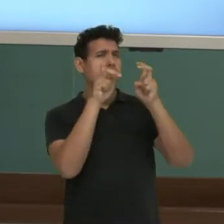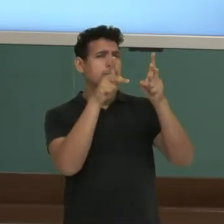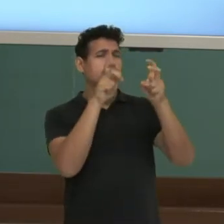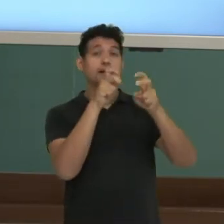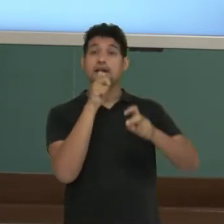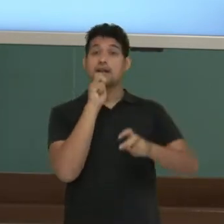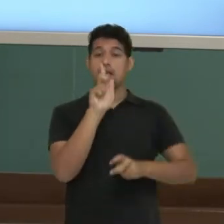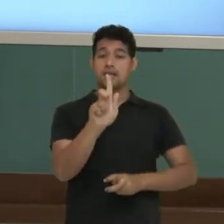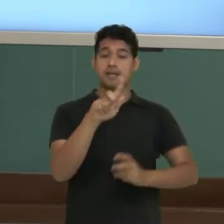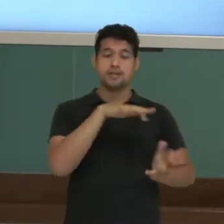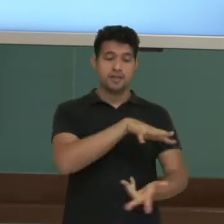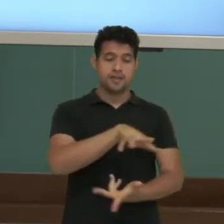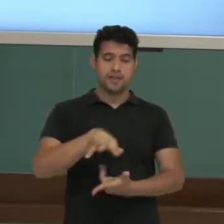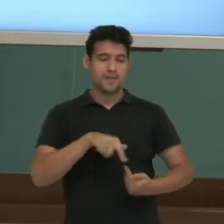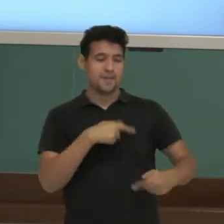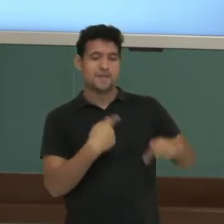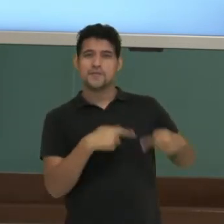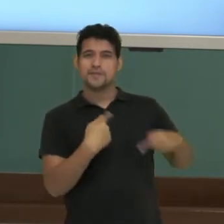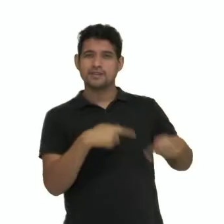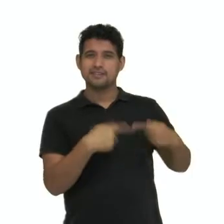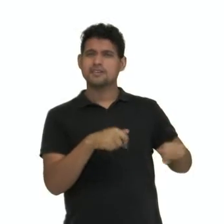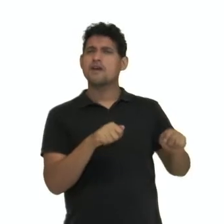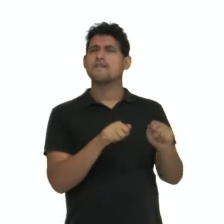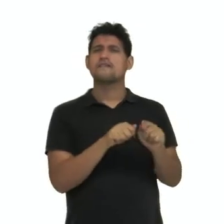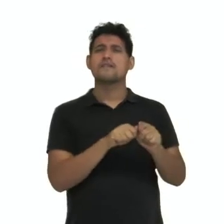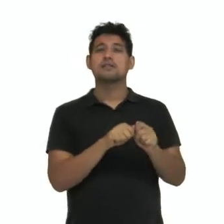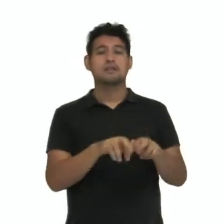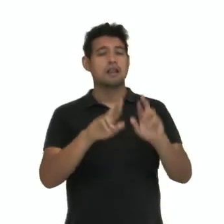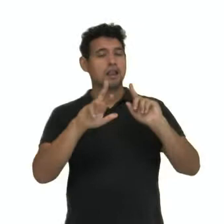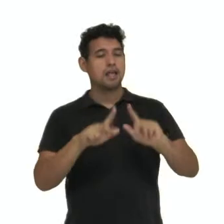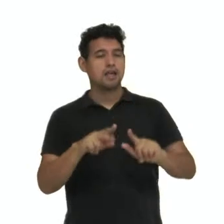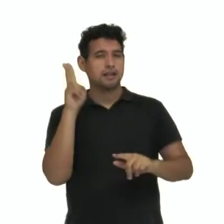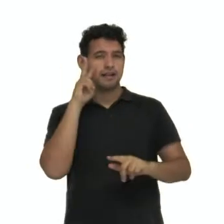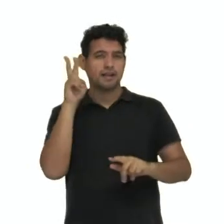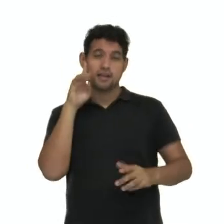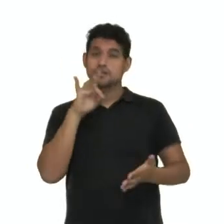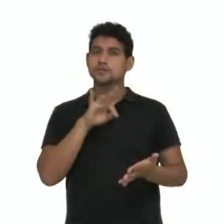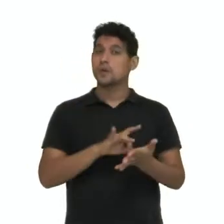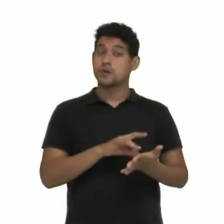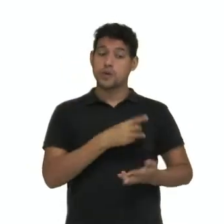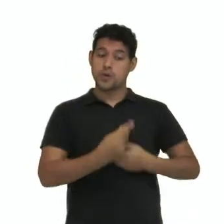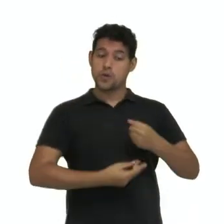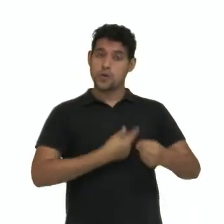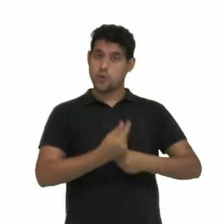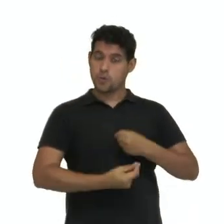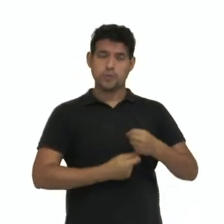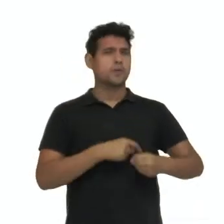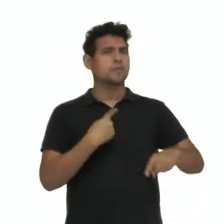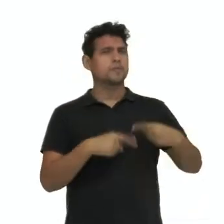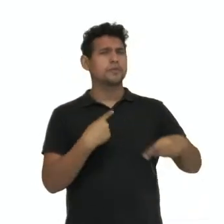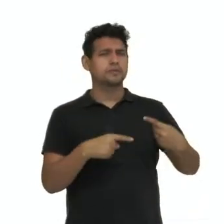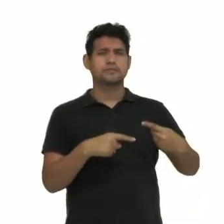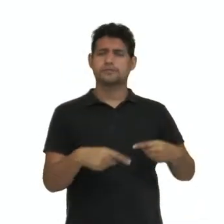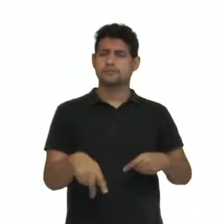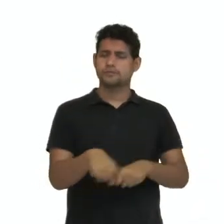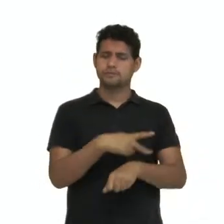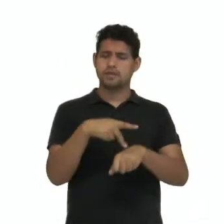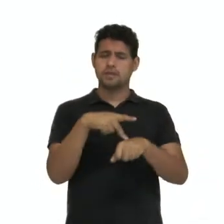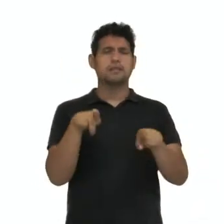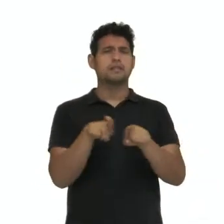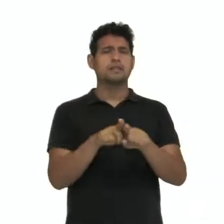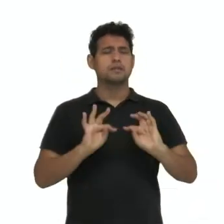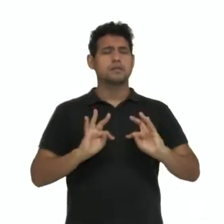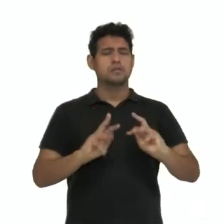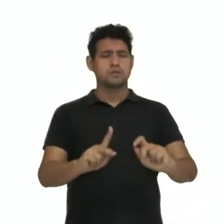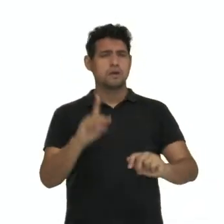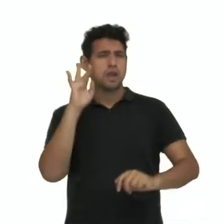a geopolítica interpreta os fenômenos históricos, econômicos e políticos dos países e seus